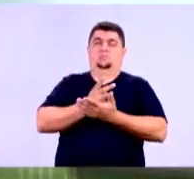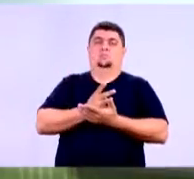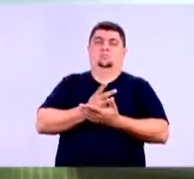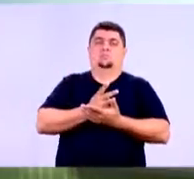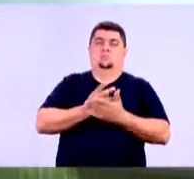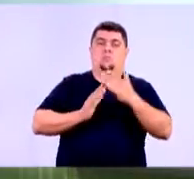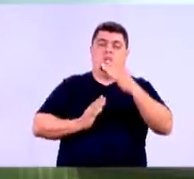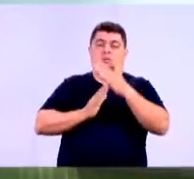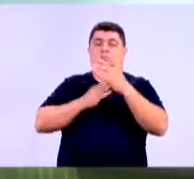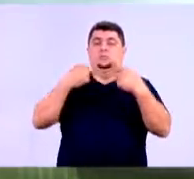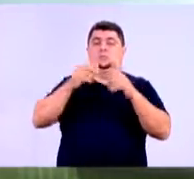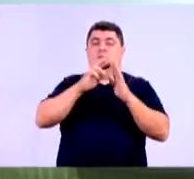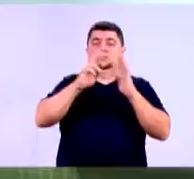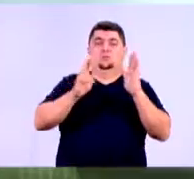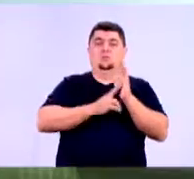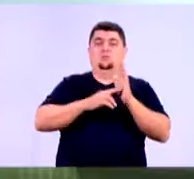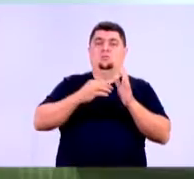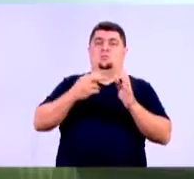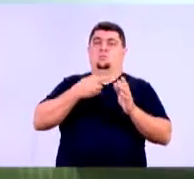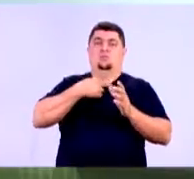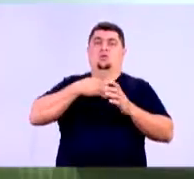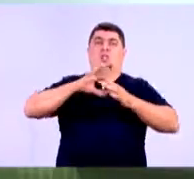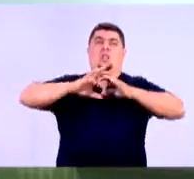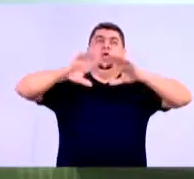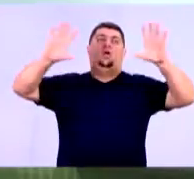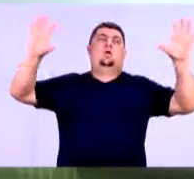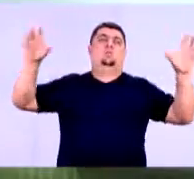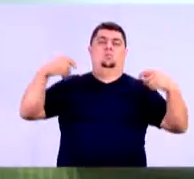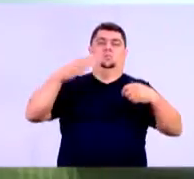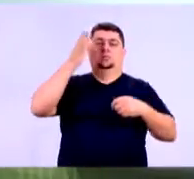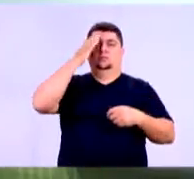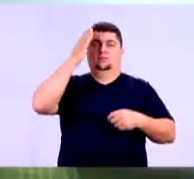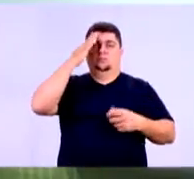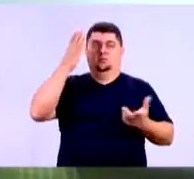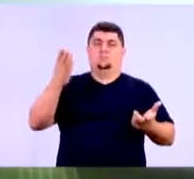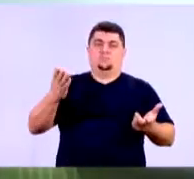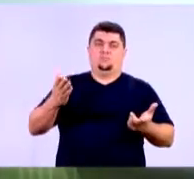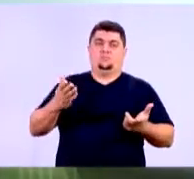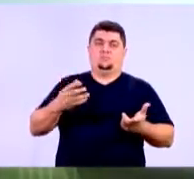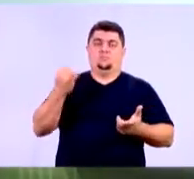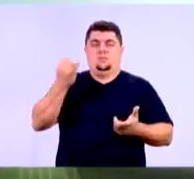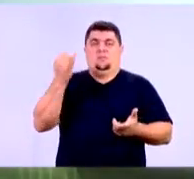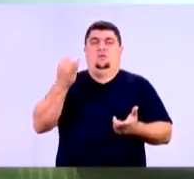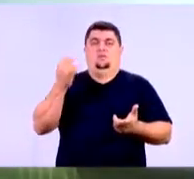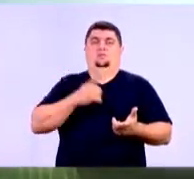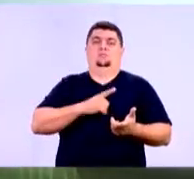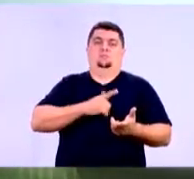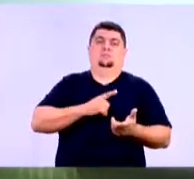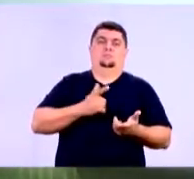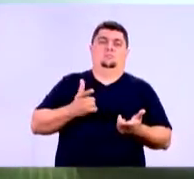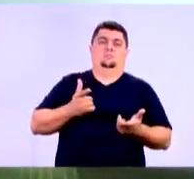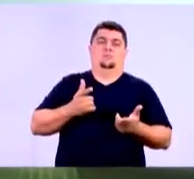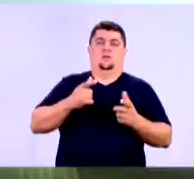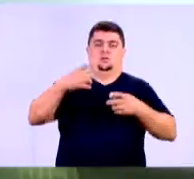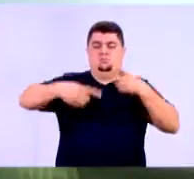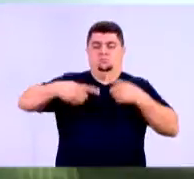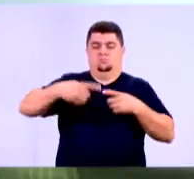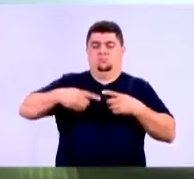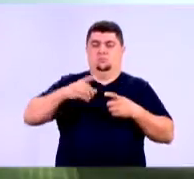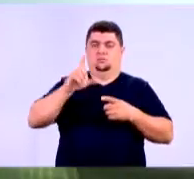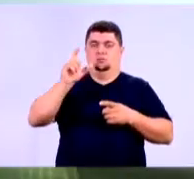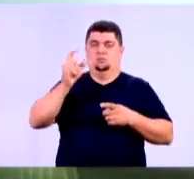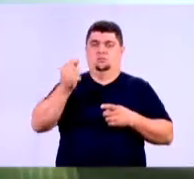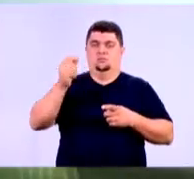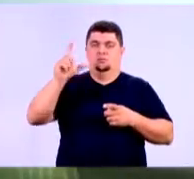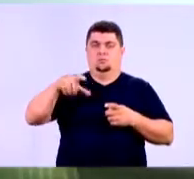ter um parâmetro, não pode ser uma coisa totalmente aleatória. Senão você está perdendo mão de uma ferramenta importante, que é ter uma política de crédito clara,